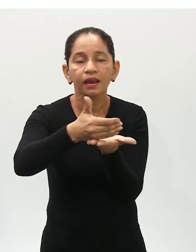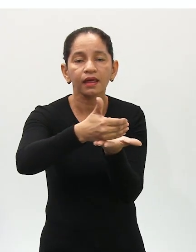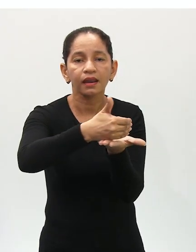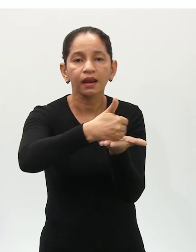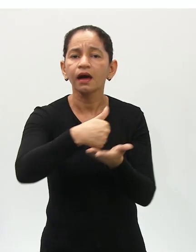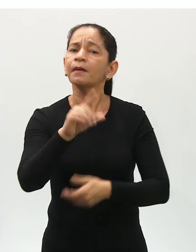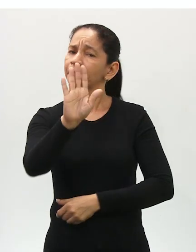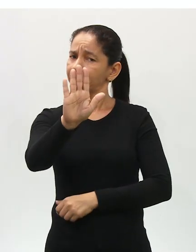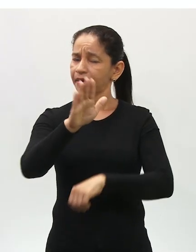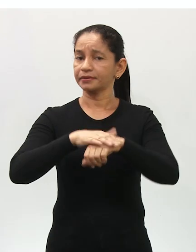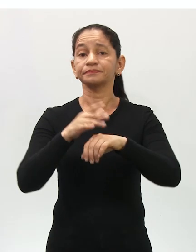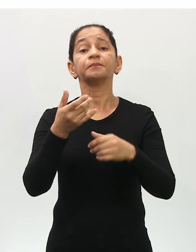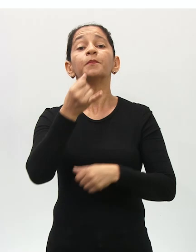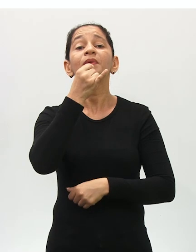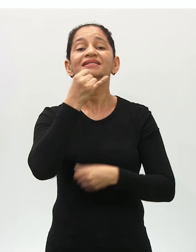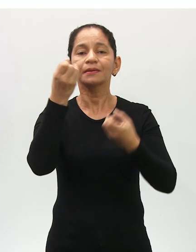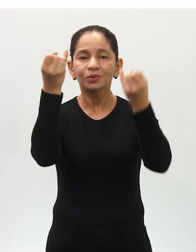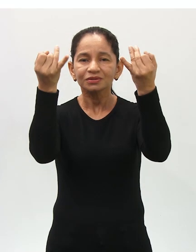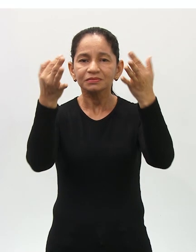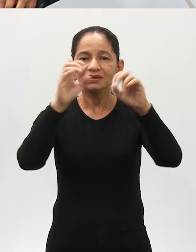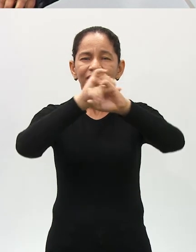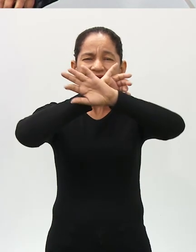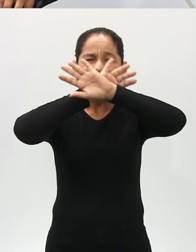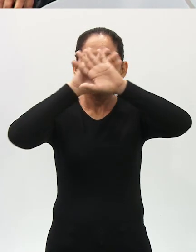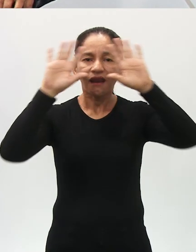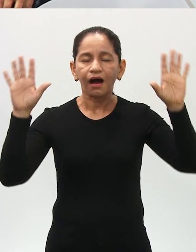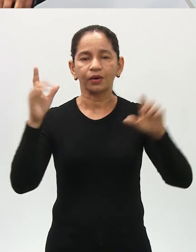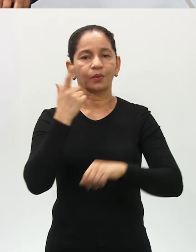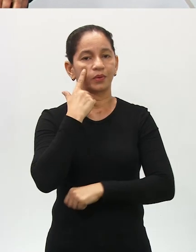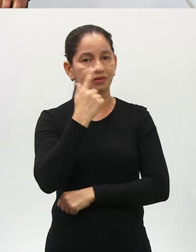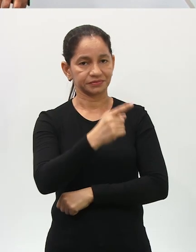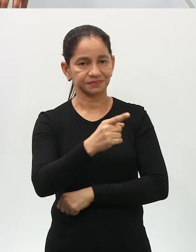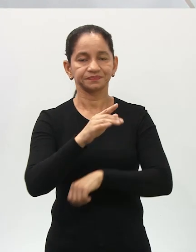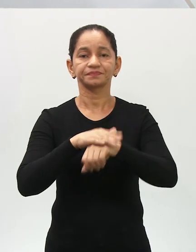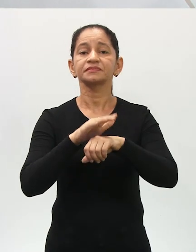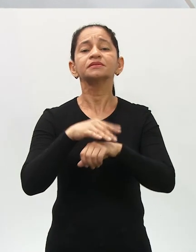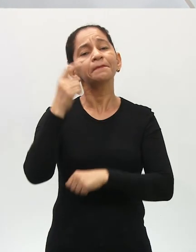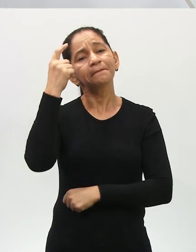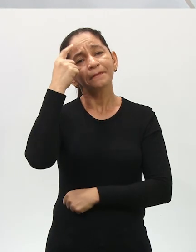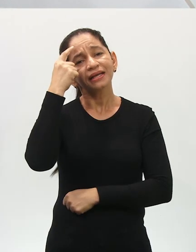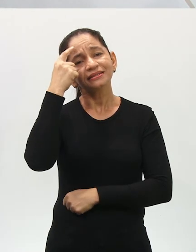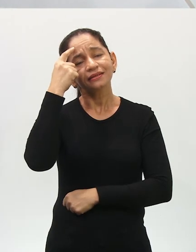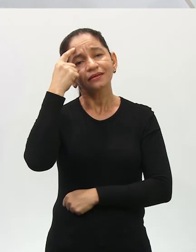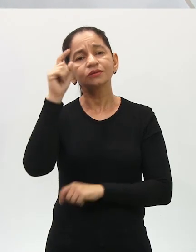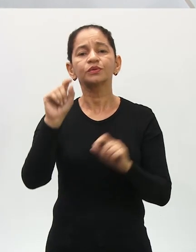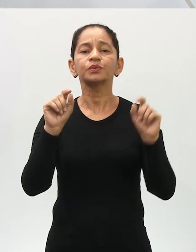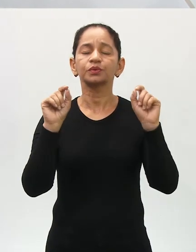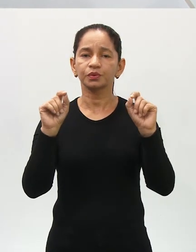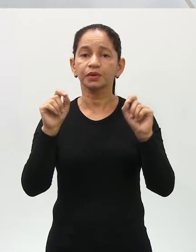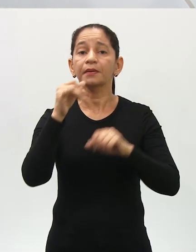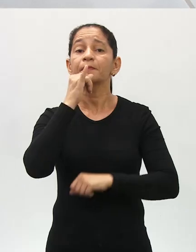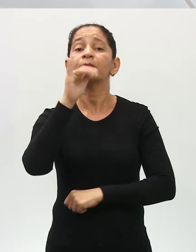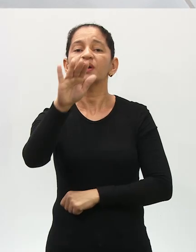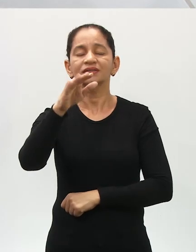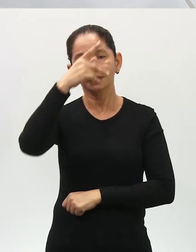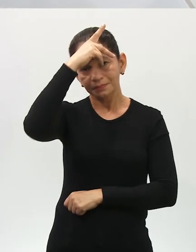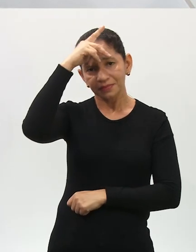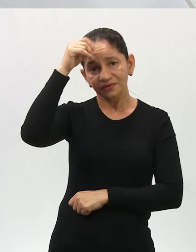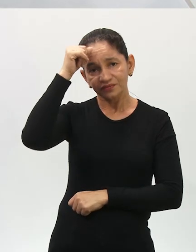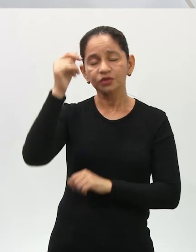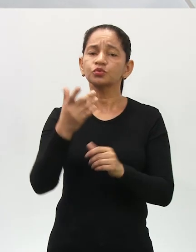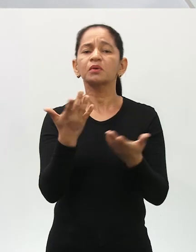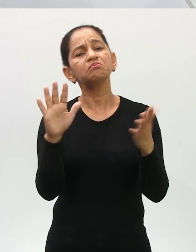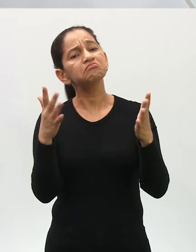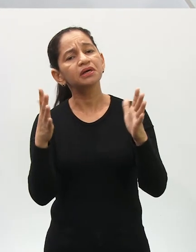considerada orçamentária. Então vamos lá, deixa eu dar um exemplo aqui para explicar essa exceção. Tá? Imaginemos que a Prefeitura de Porto Velho fez